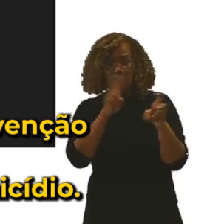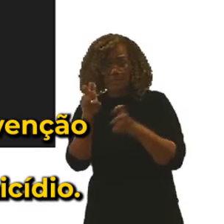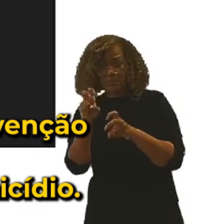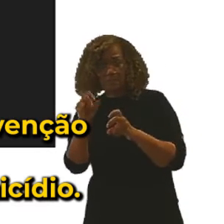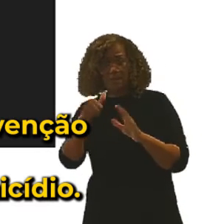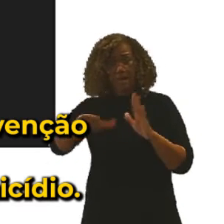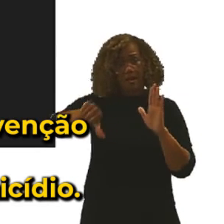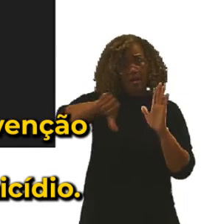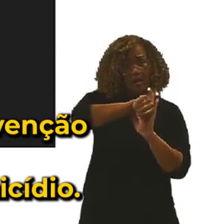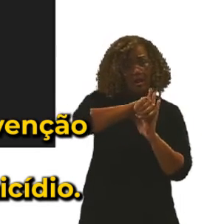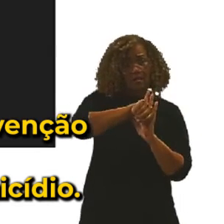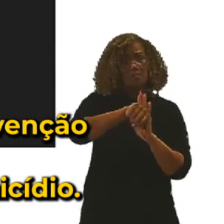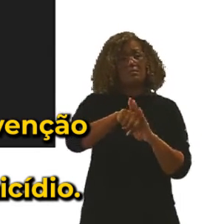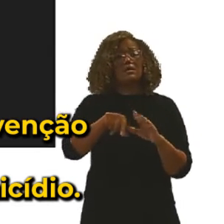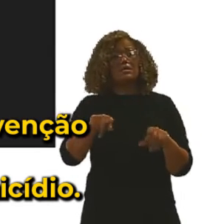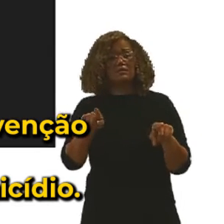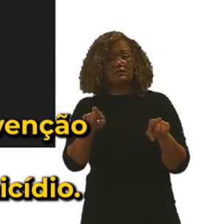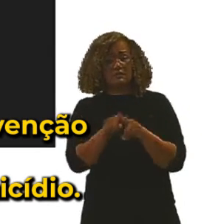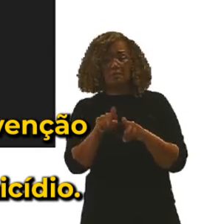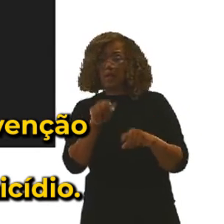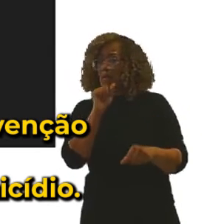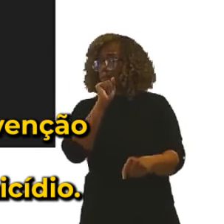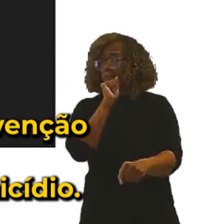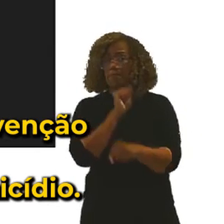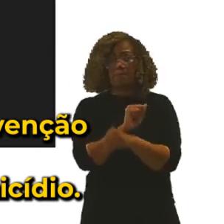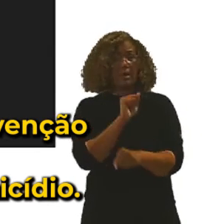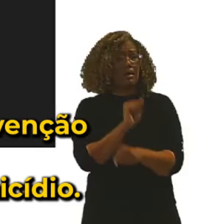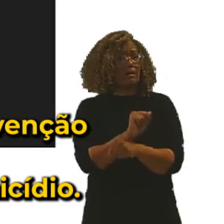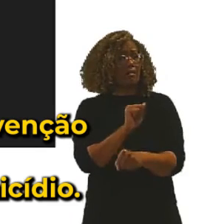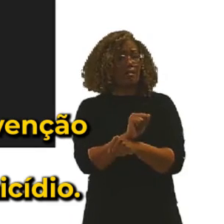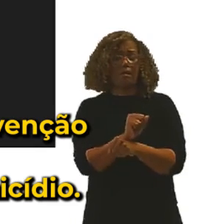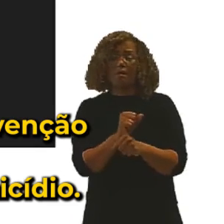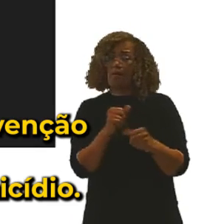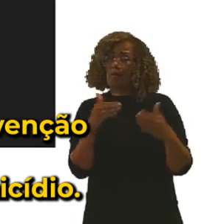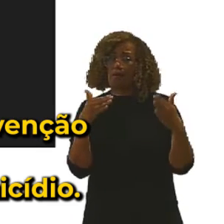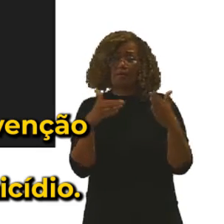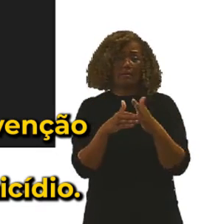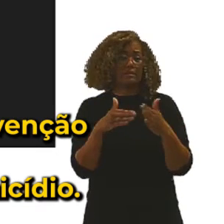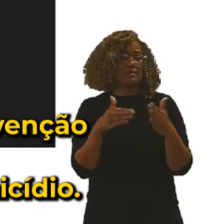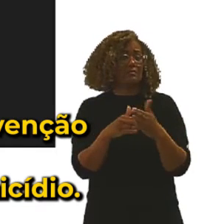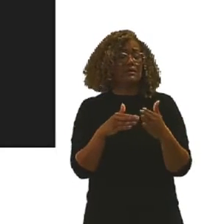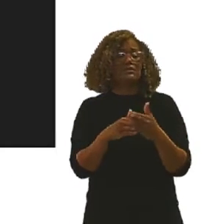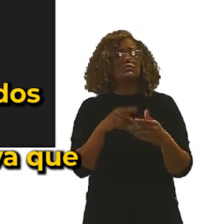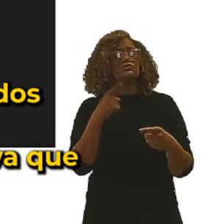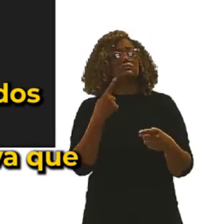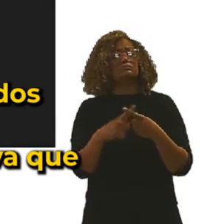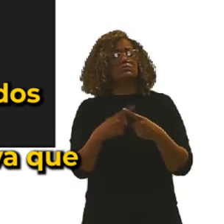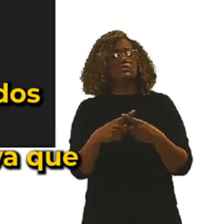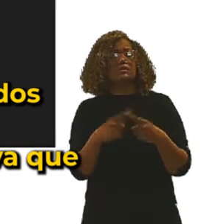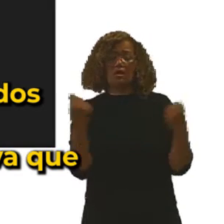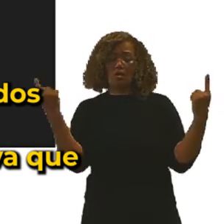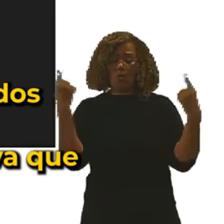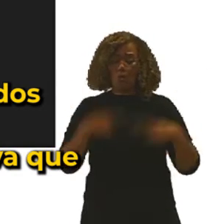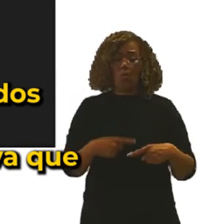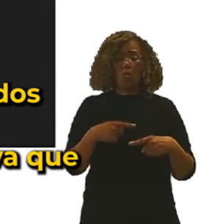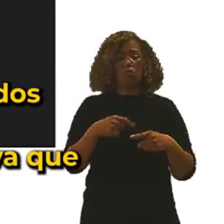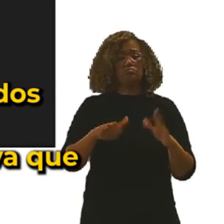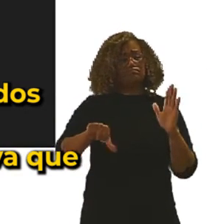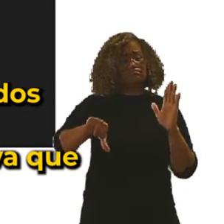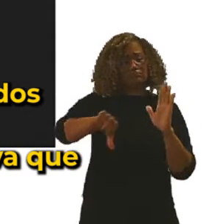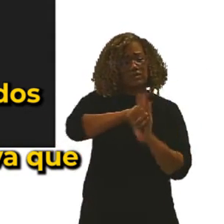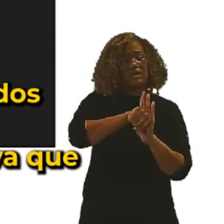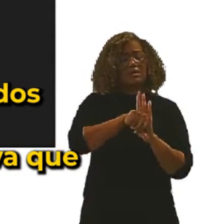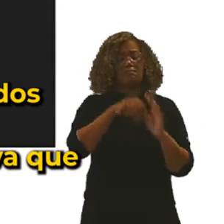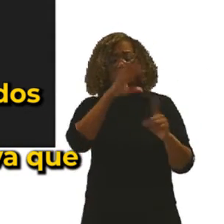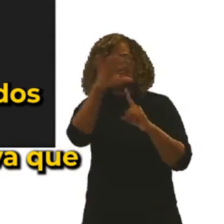que é uma oportunidade de intervenção para estancar a escalada da violência que vai culminar com o feminicídio. Então, nós temos que estar a cada